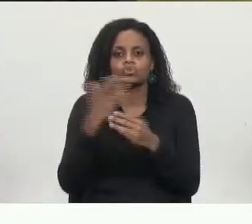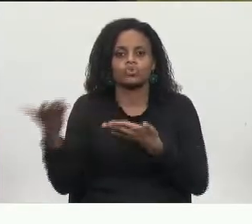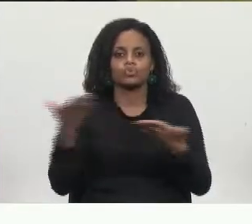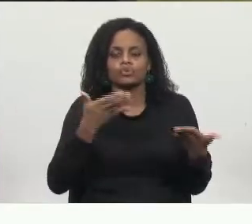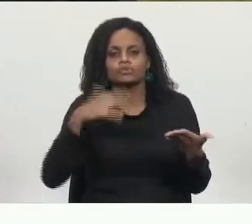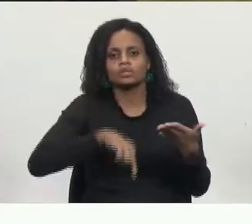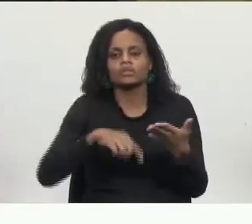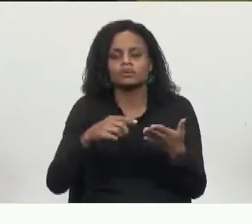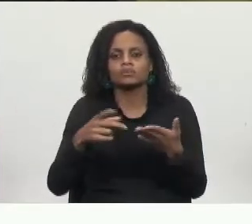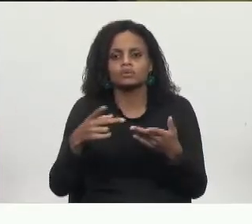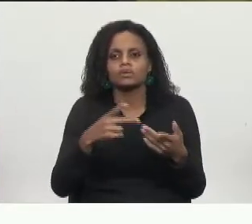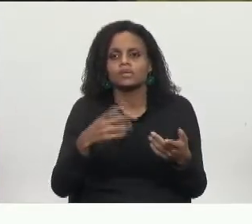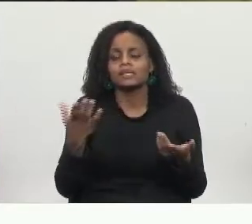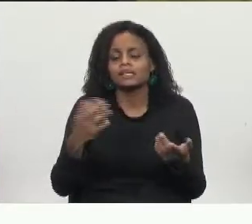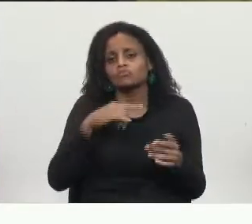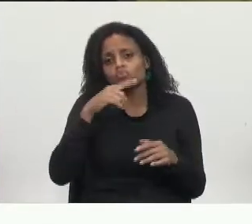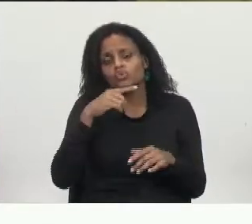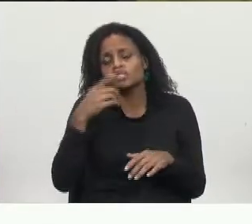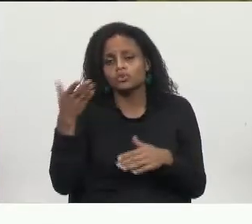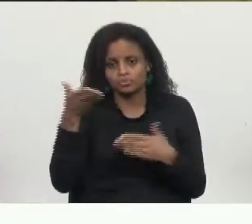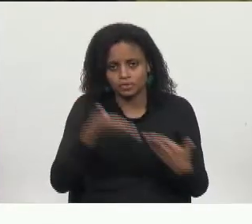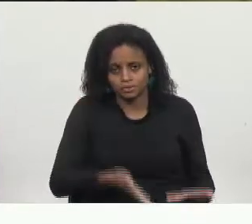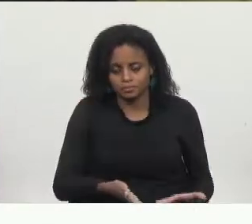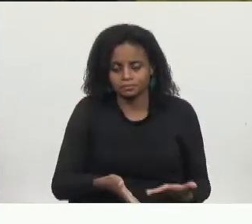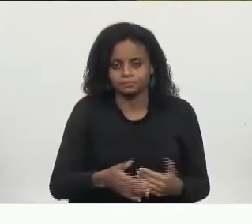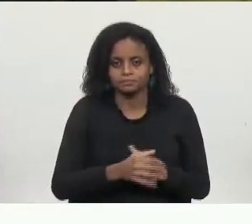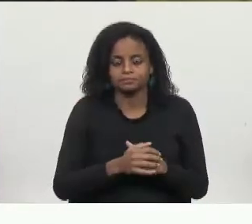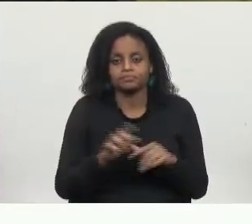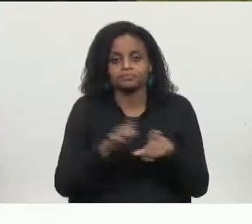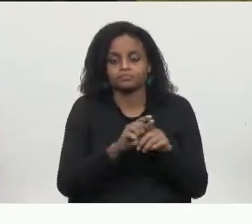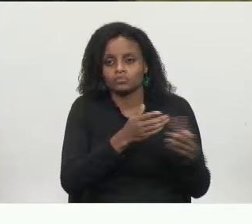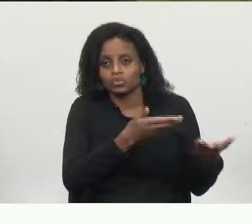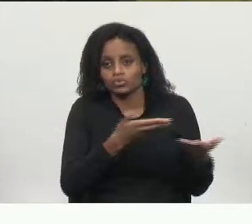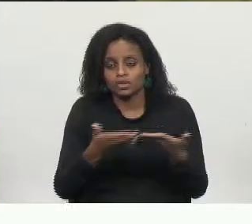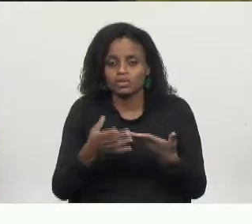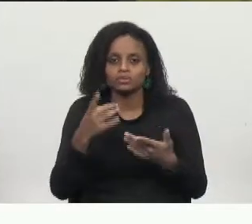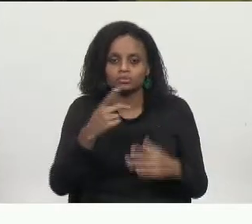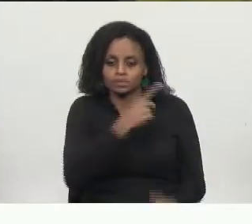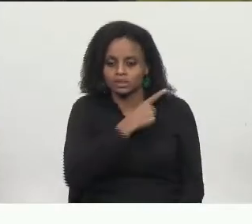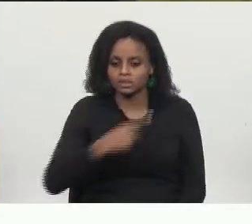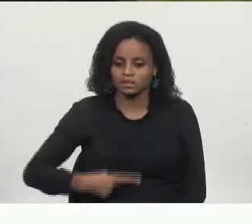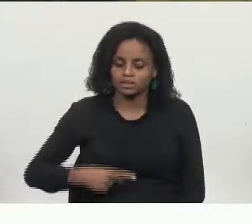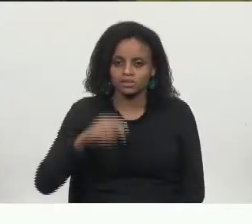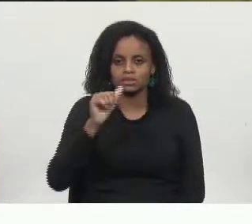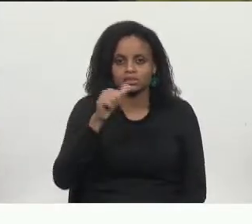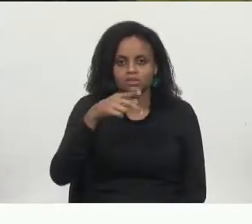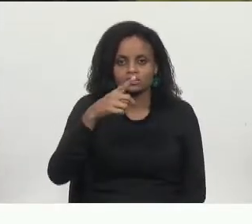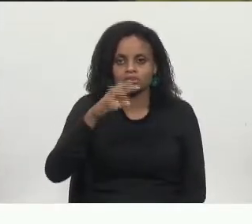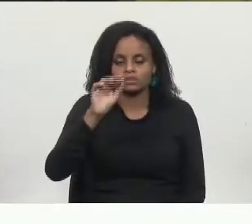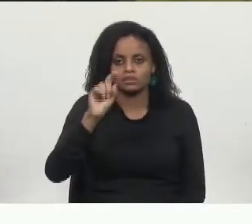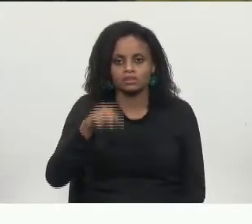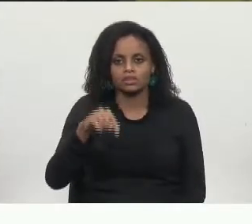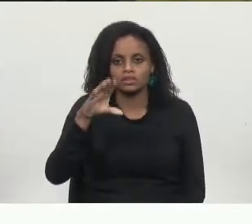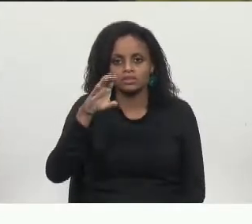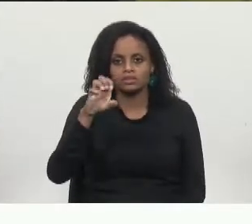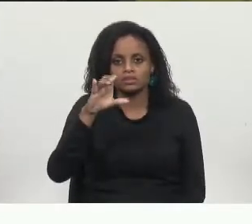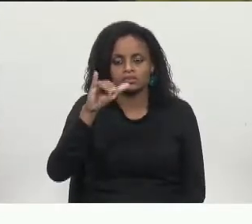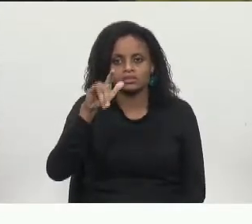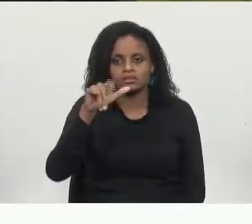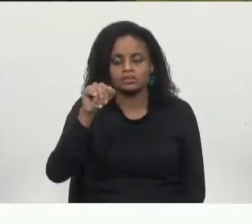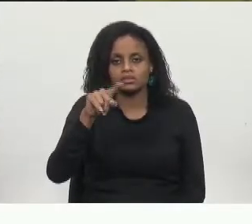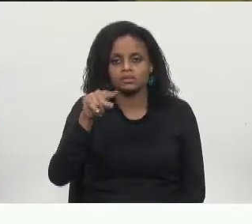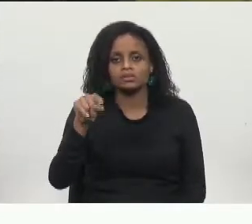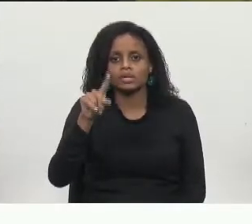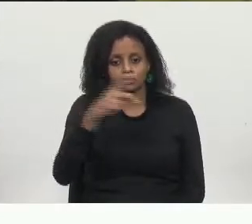algum motivo não pôde vir. Também convidamos o presidente André Ciliano, presidente da Alerj, para ele estar aqui presente,